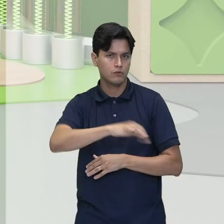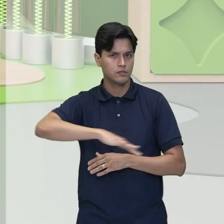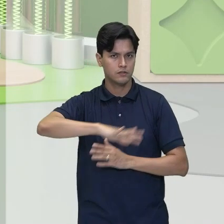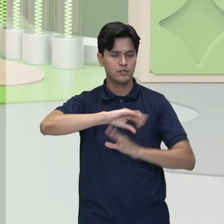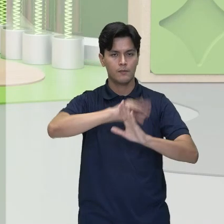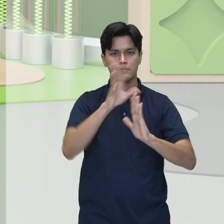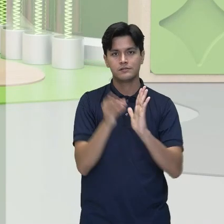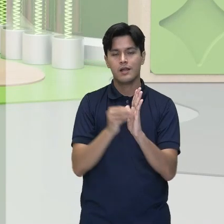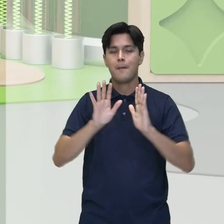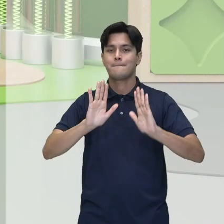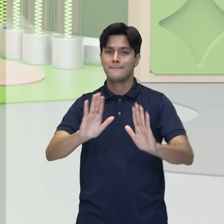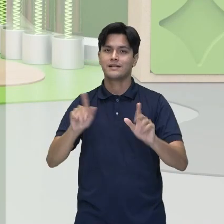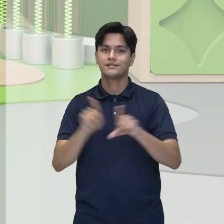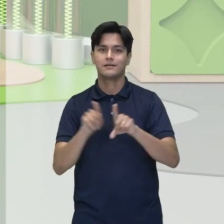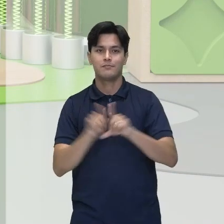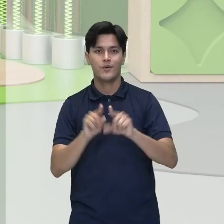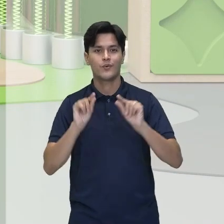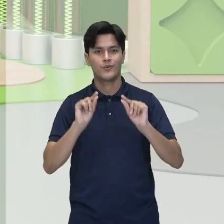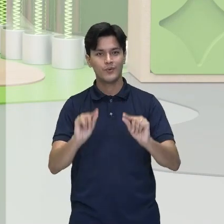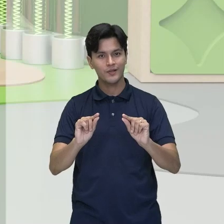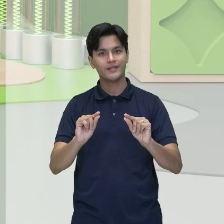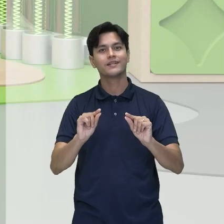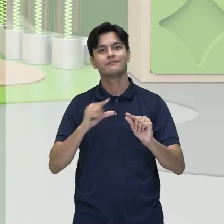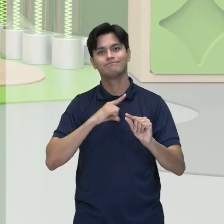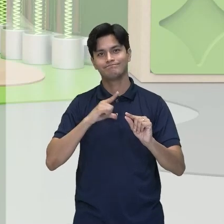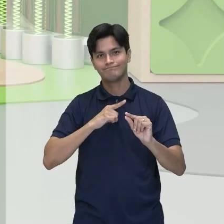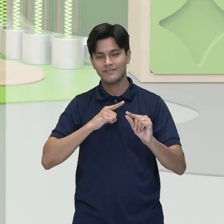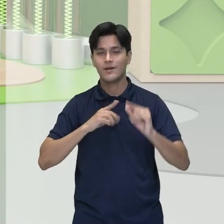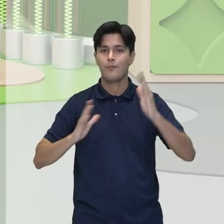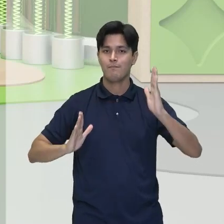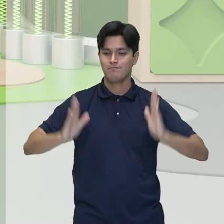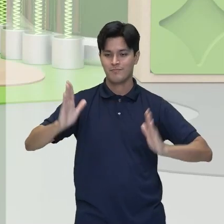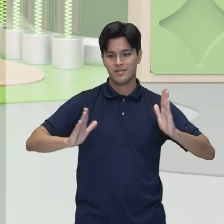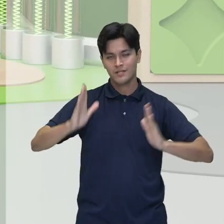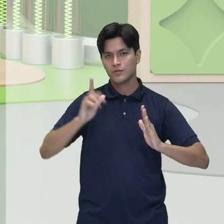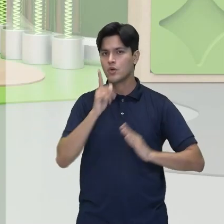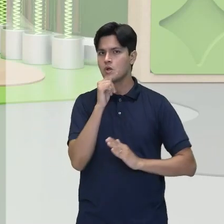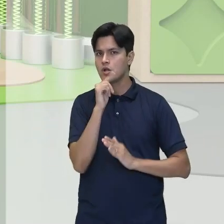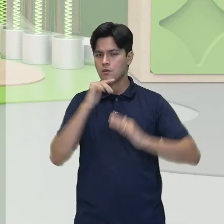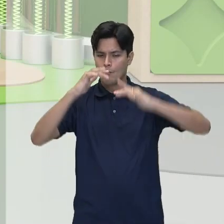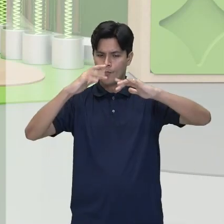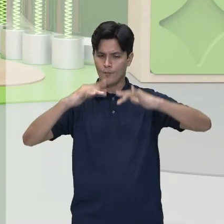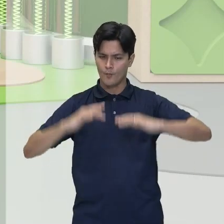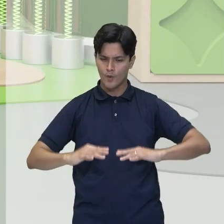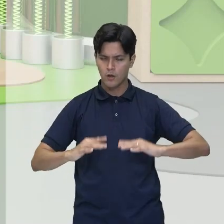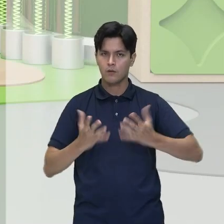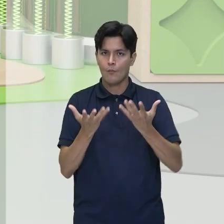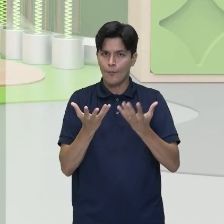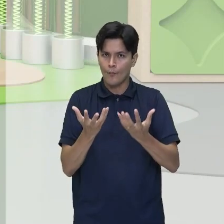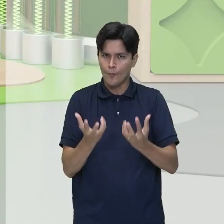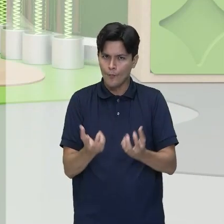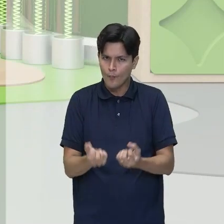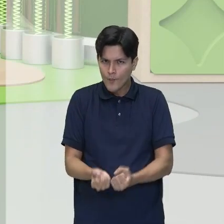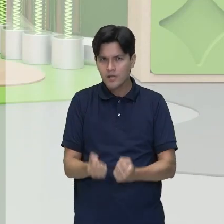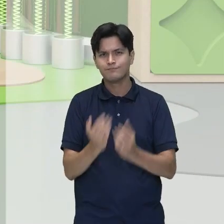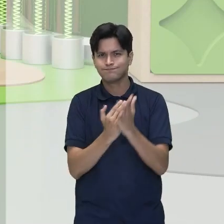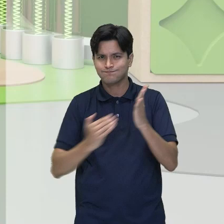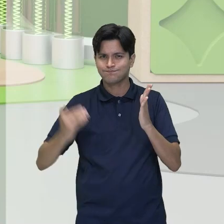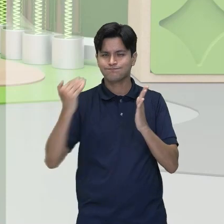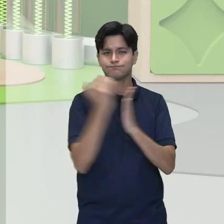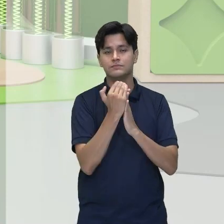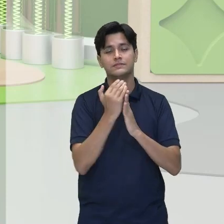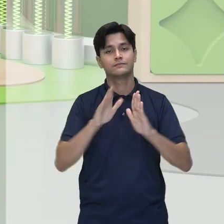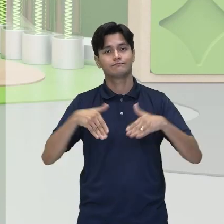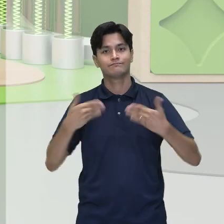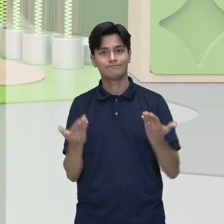observar que cada vez mais esses períodos de seca, eles têm se intensificado. Com isso, tem deixado ali, né, a